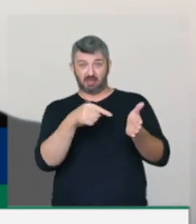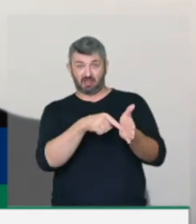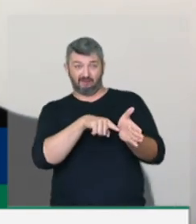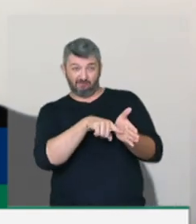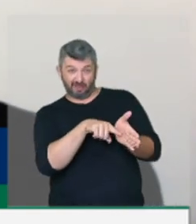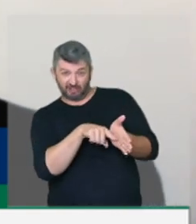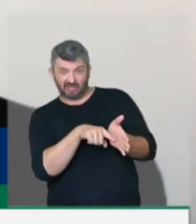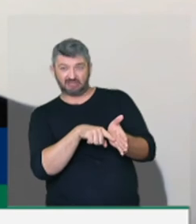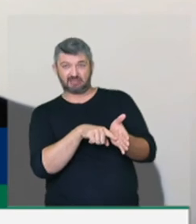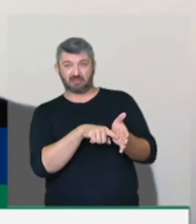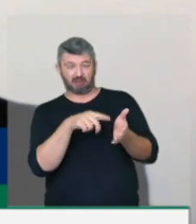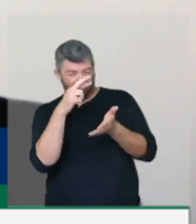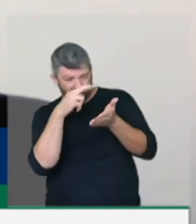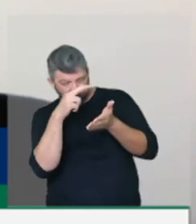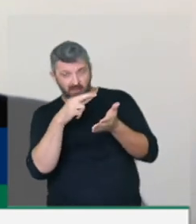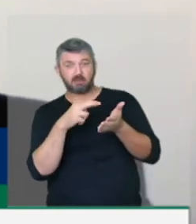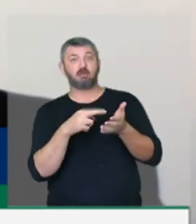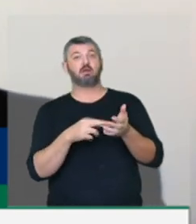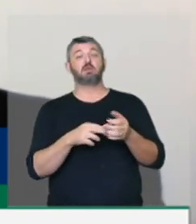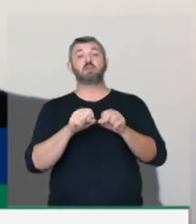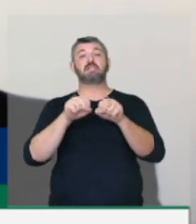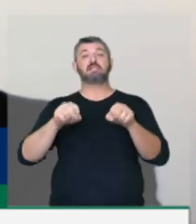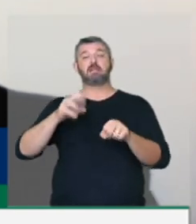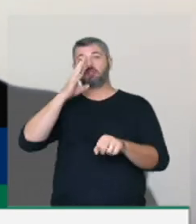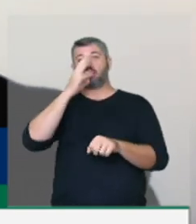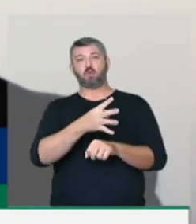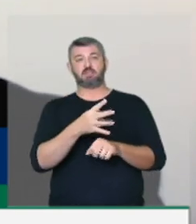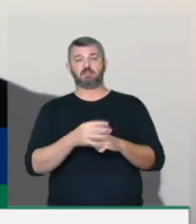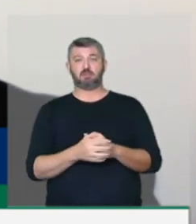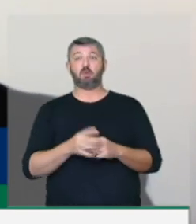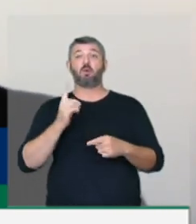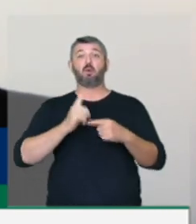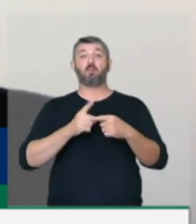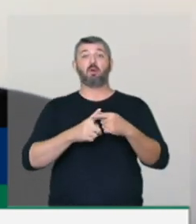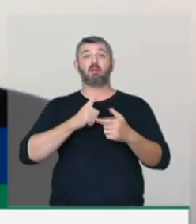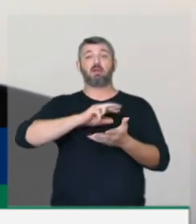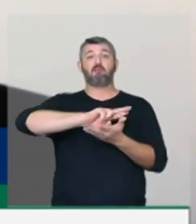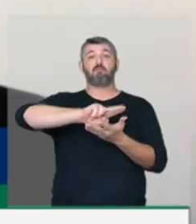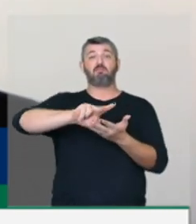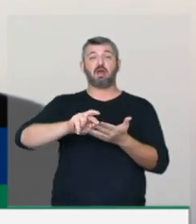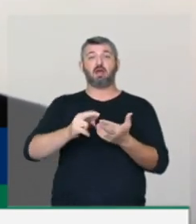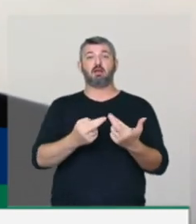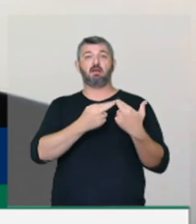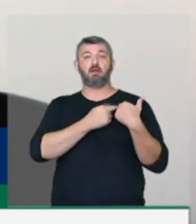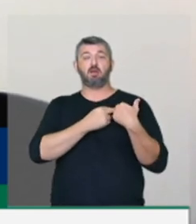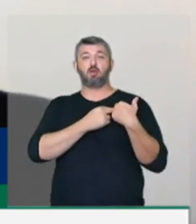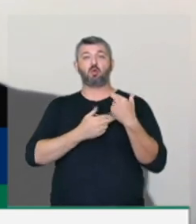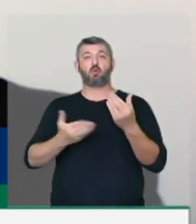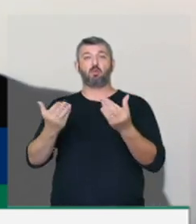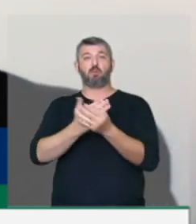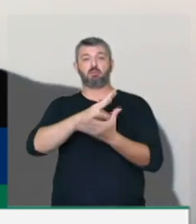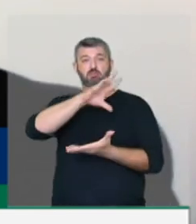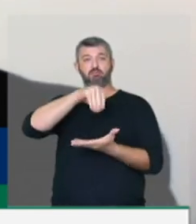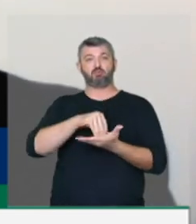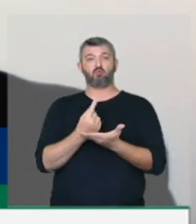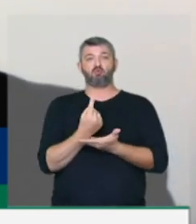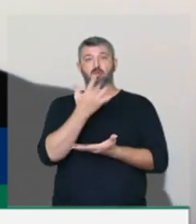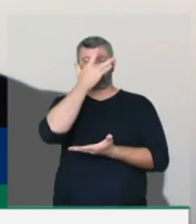para começar, o sistema acusatório, pois concentra diversas funções processuais em uma única